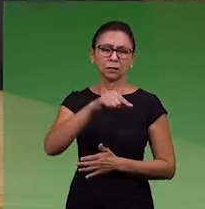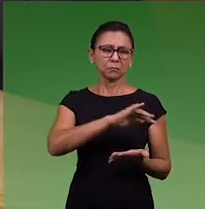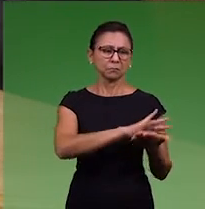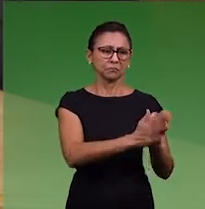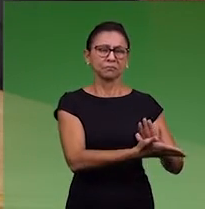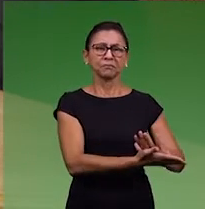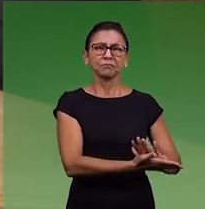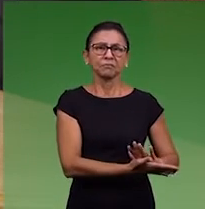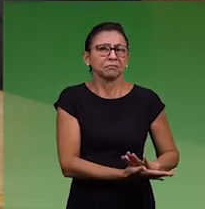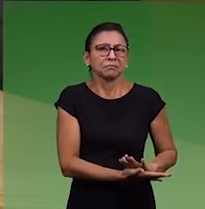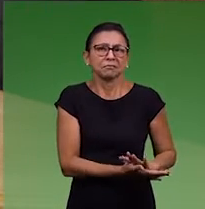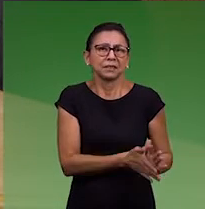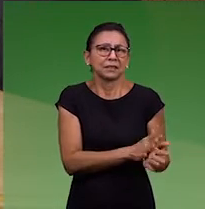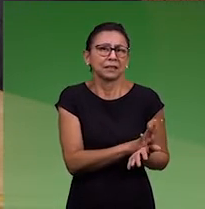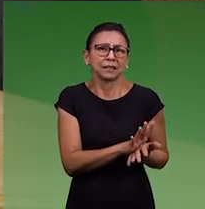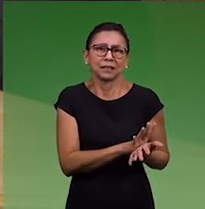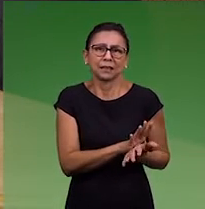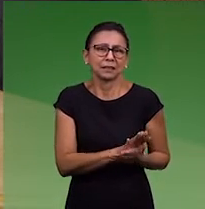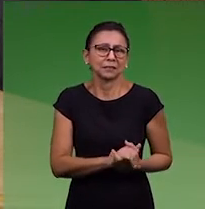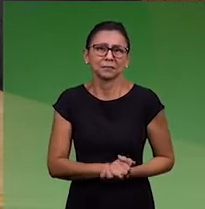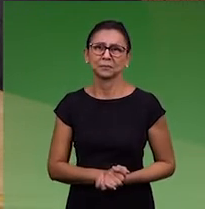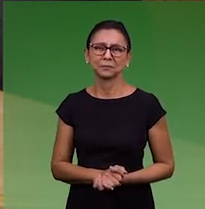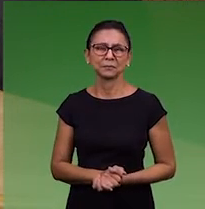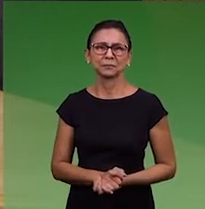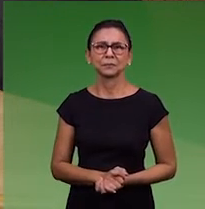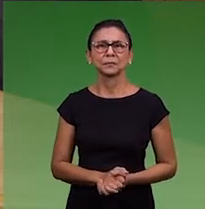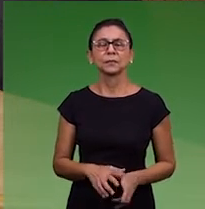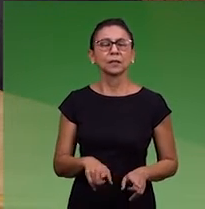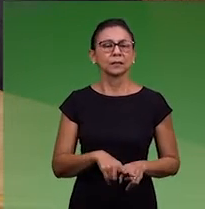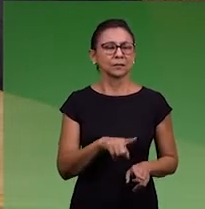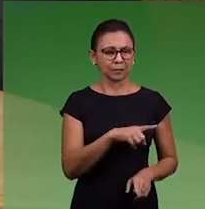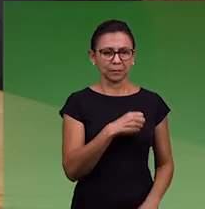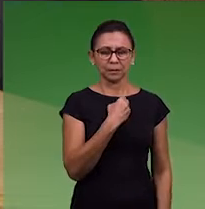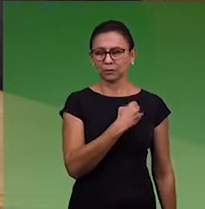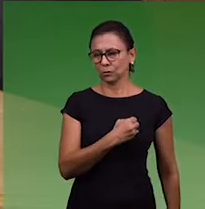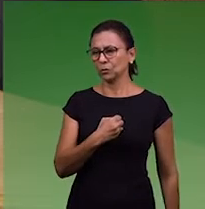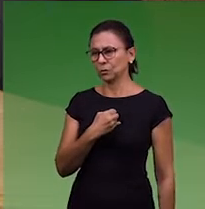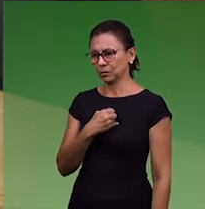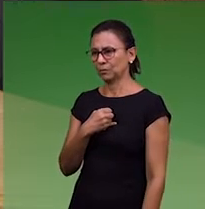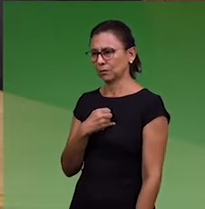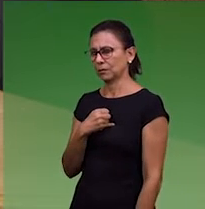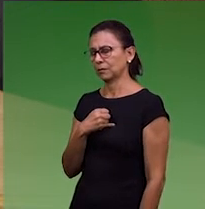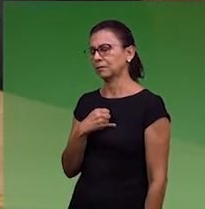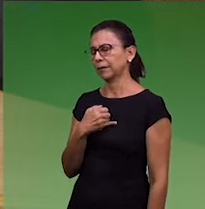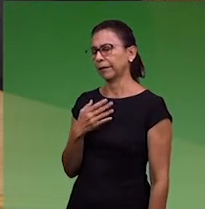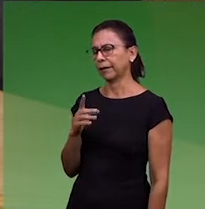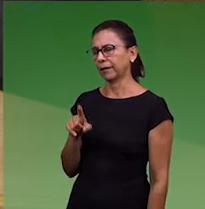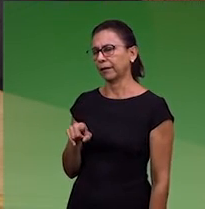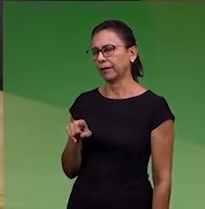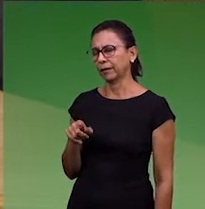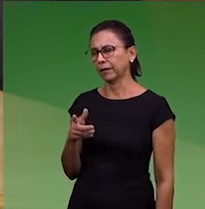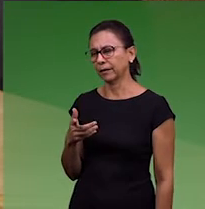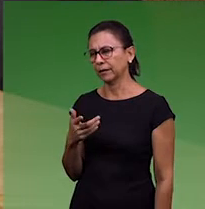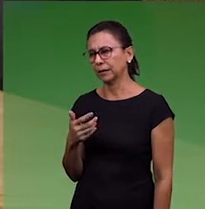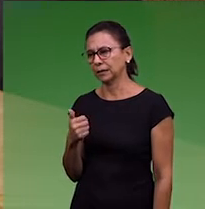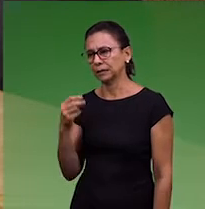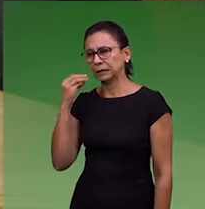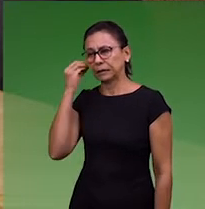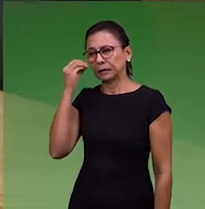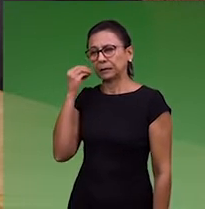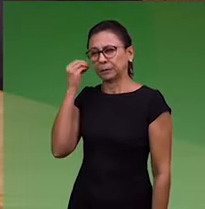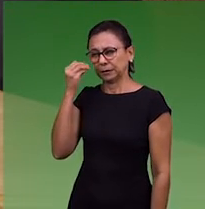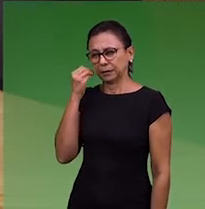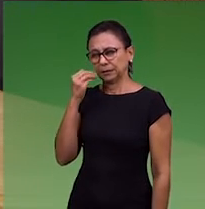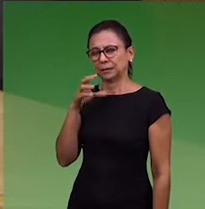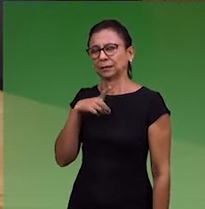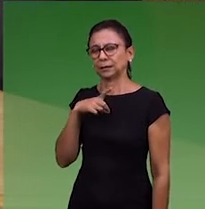Paulo não é nada. Paulo não é nada. O apóstolo João, nós conversávamos, né? O apóstolo João, com toda a